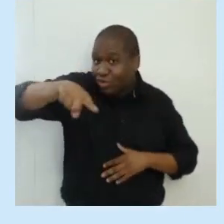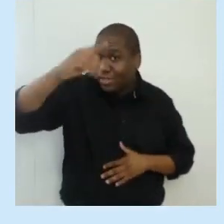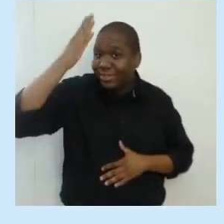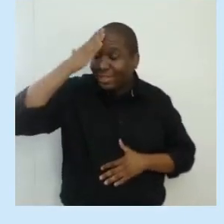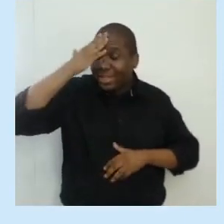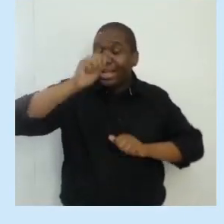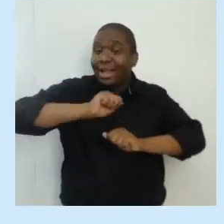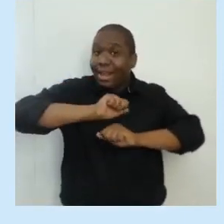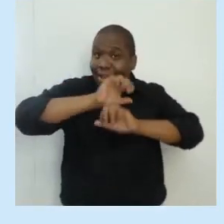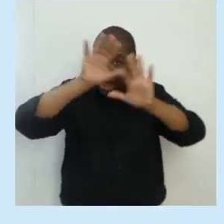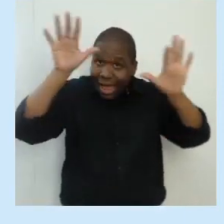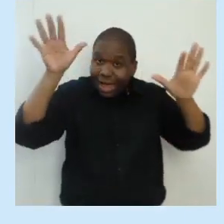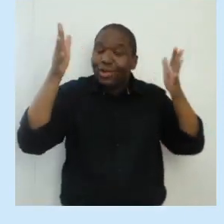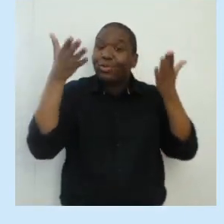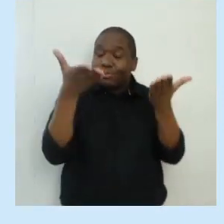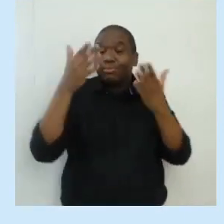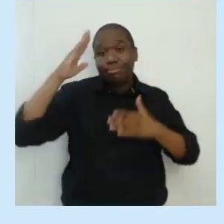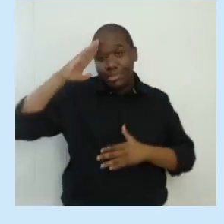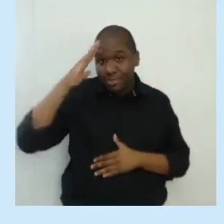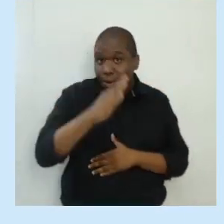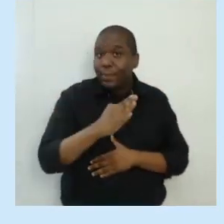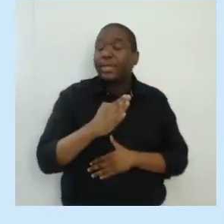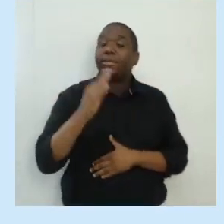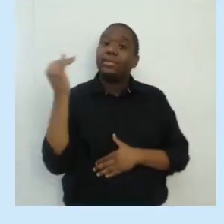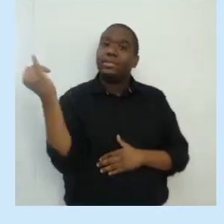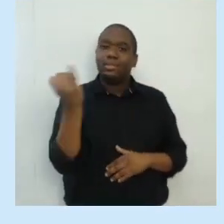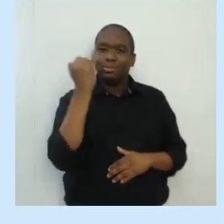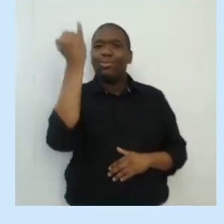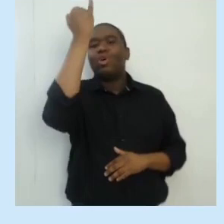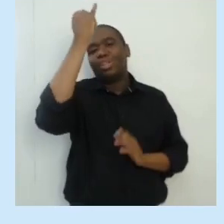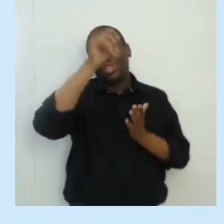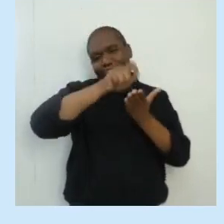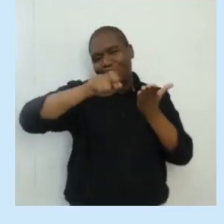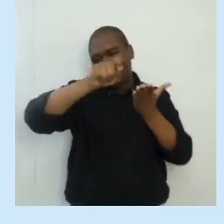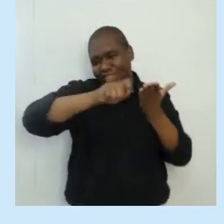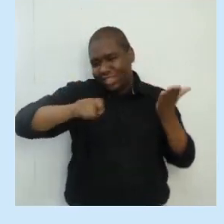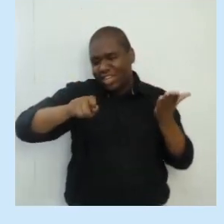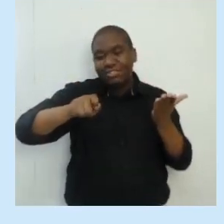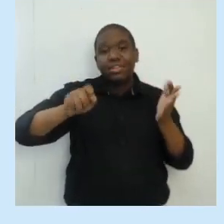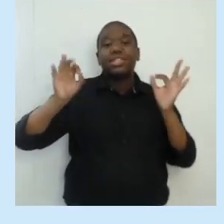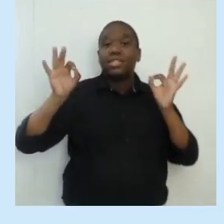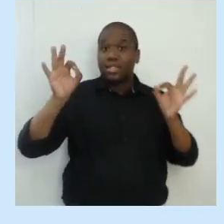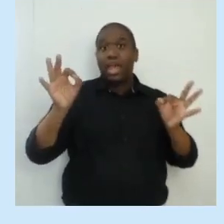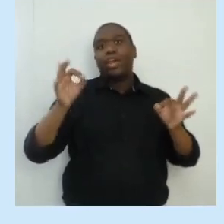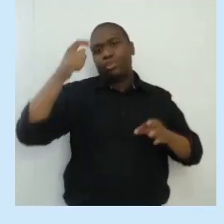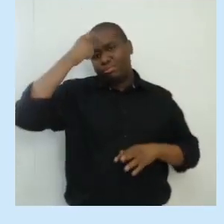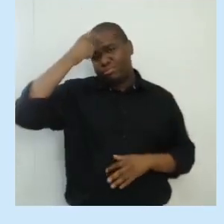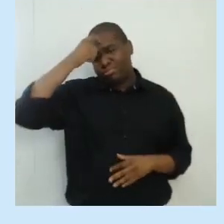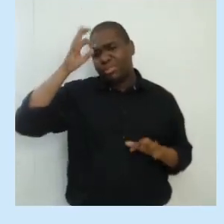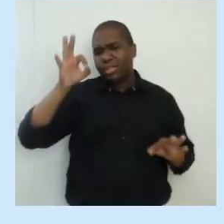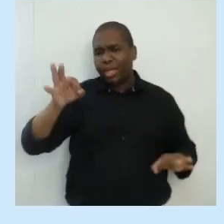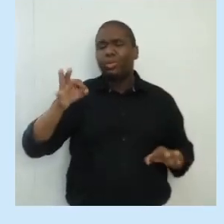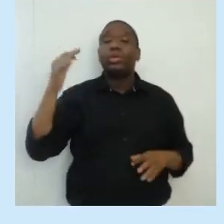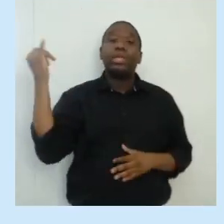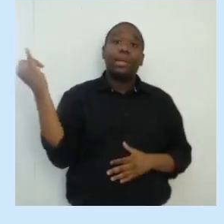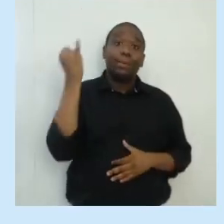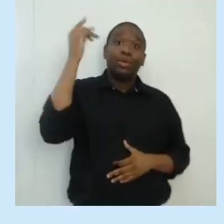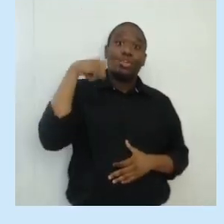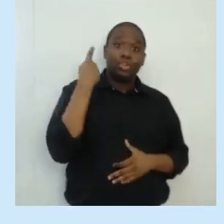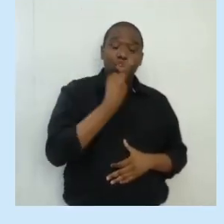compreendido principalmente a importância do escrever conscientemente, a importância